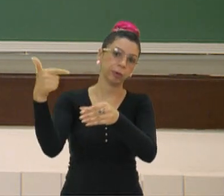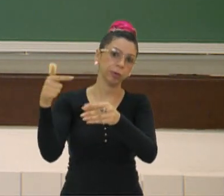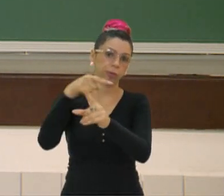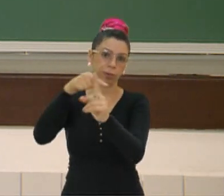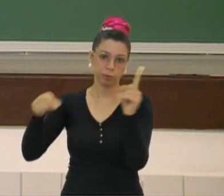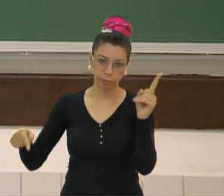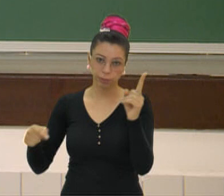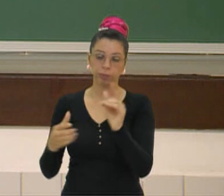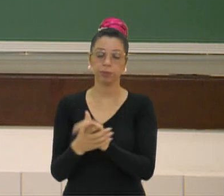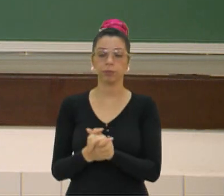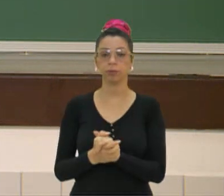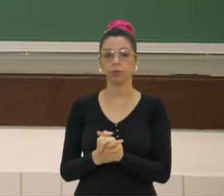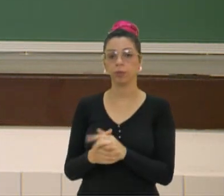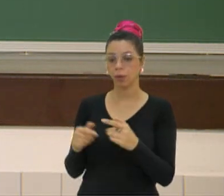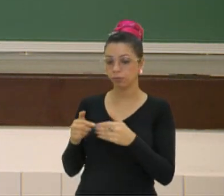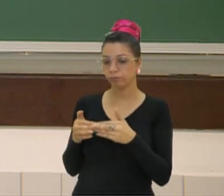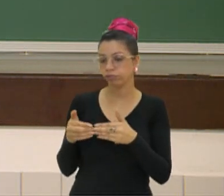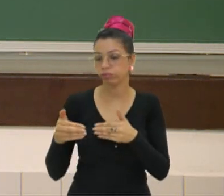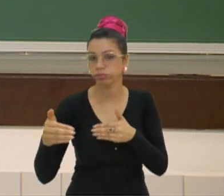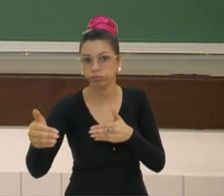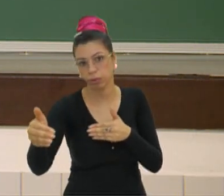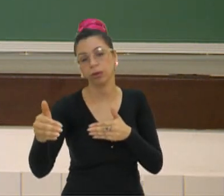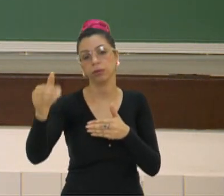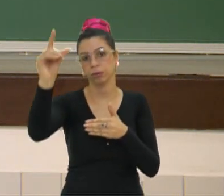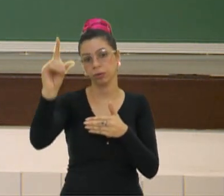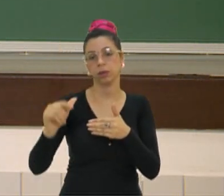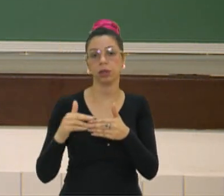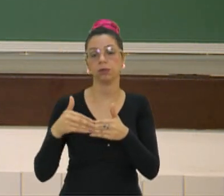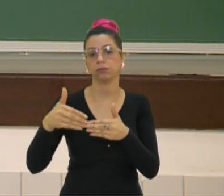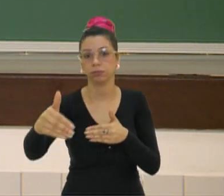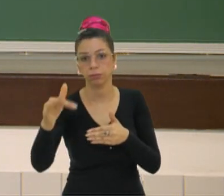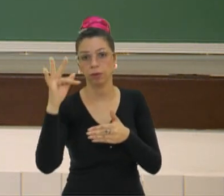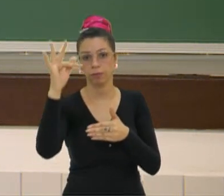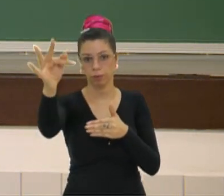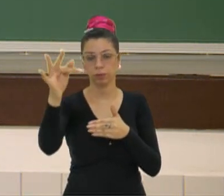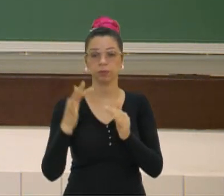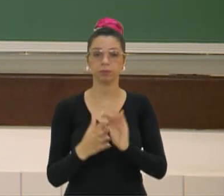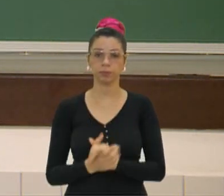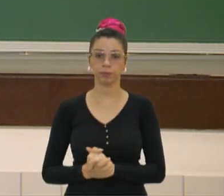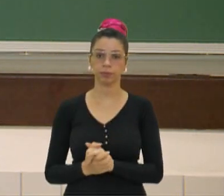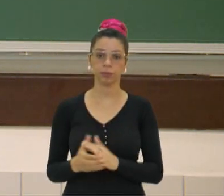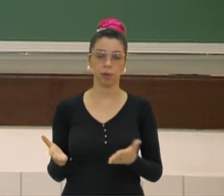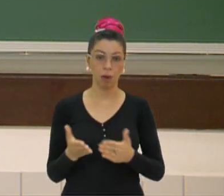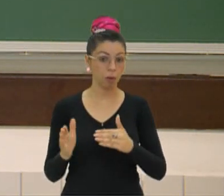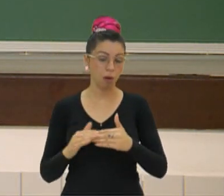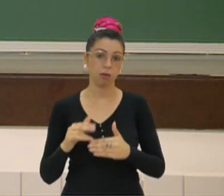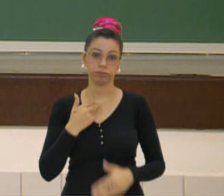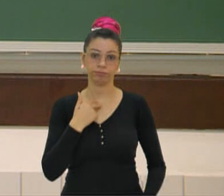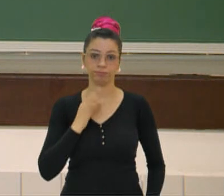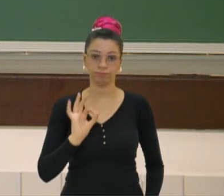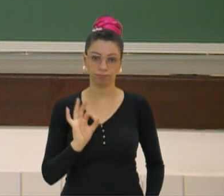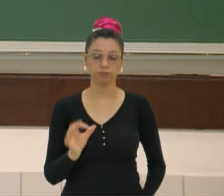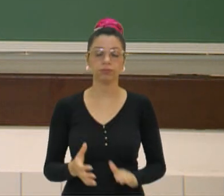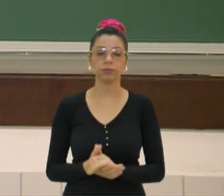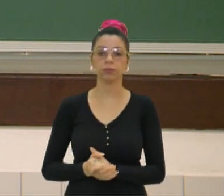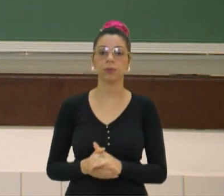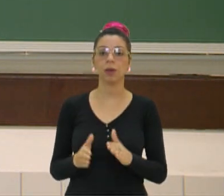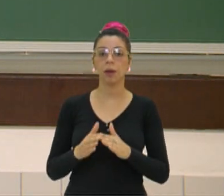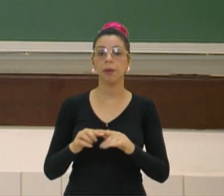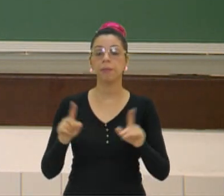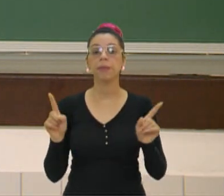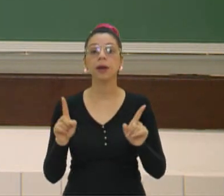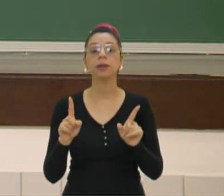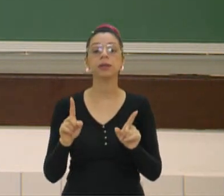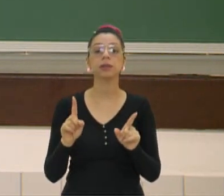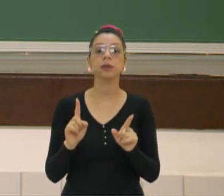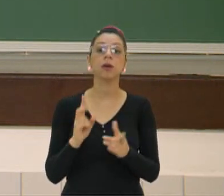Essa é uma conquista ainda que vai ser feita nos próximos governos do Brasil. Por enquanto ainda não. Mas ainda é mantido aqui o voto